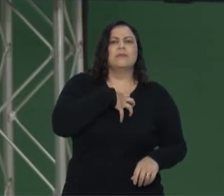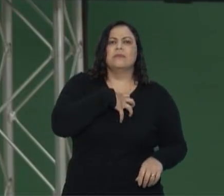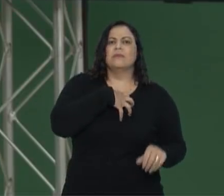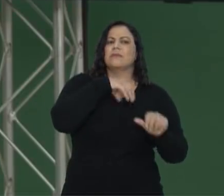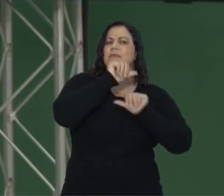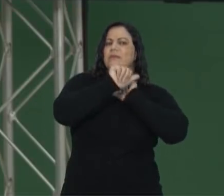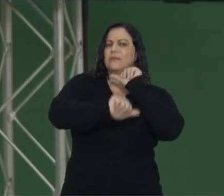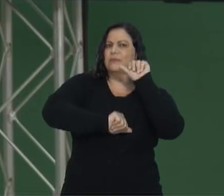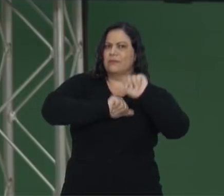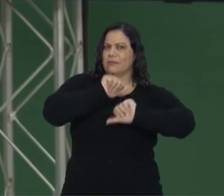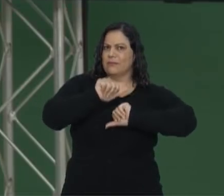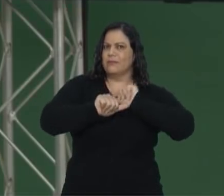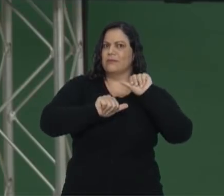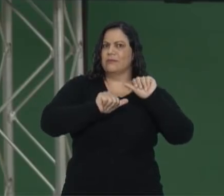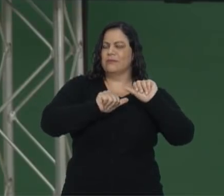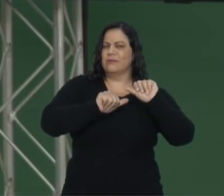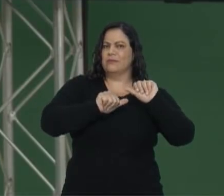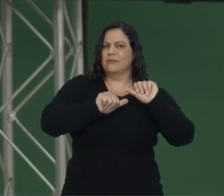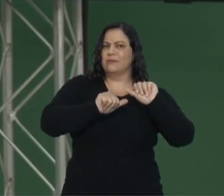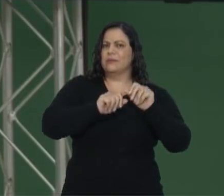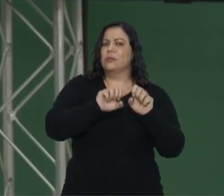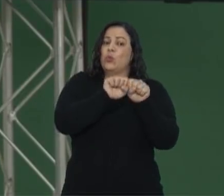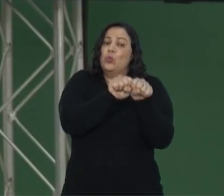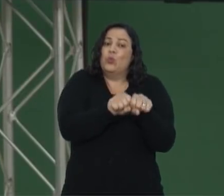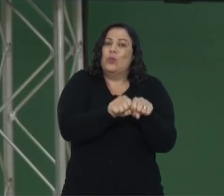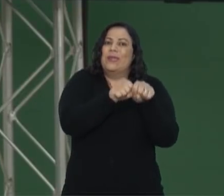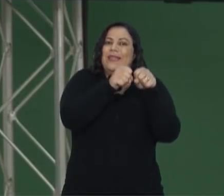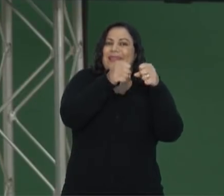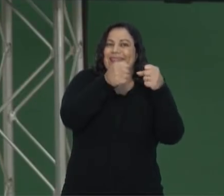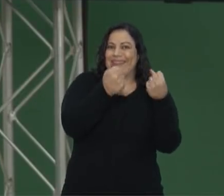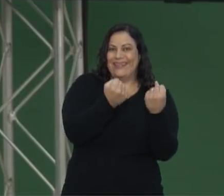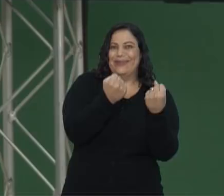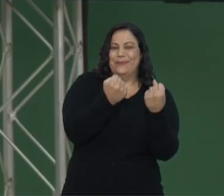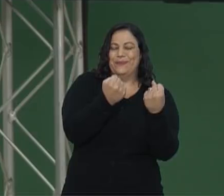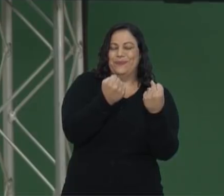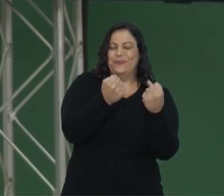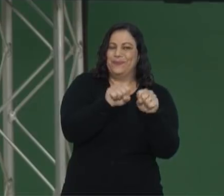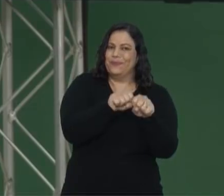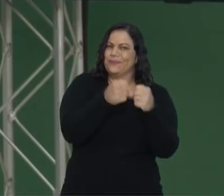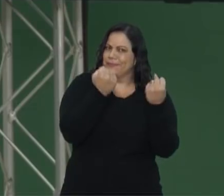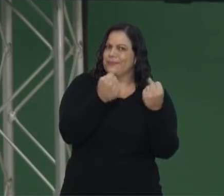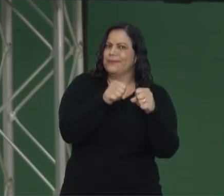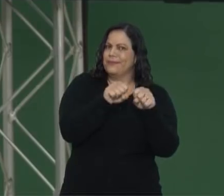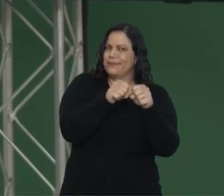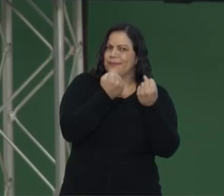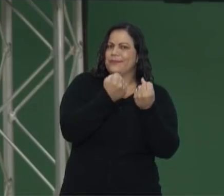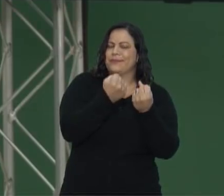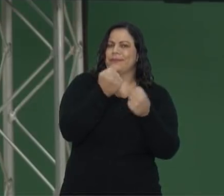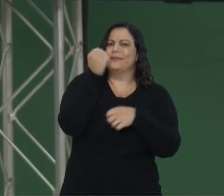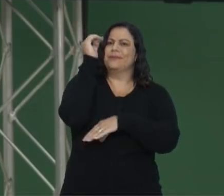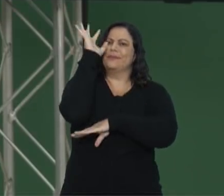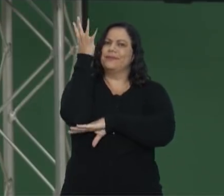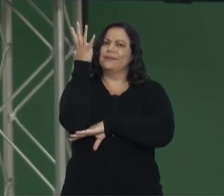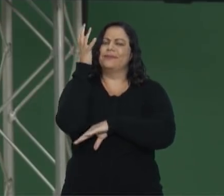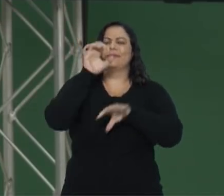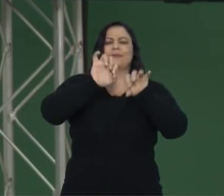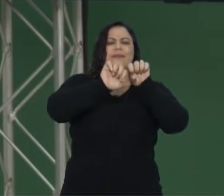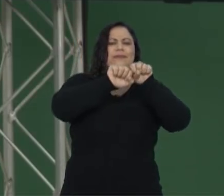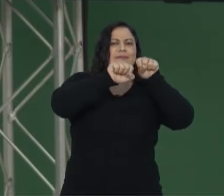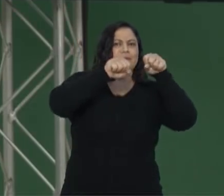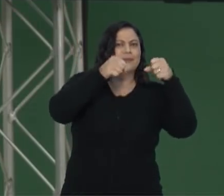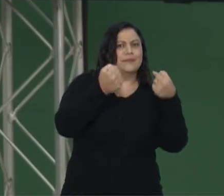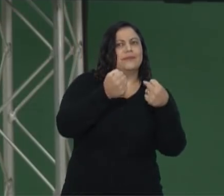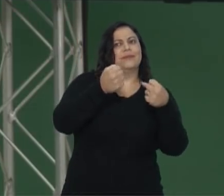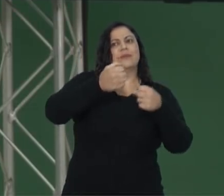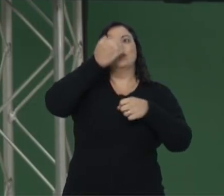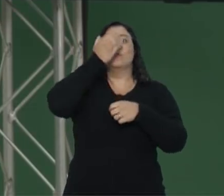modificações físicas. Quando eu quebro o galho, a natureza, o vento, o peso, por exemplo, das frutas de um